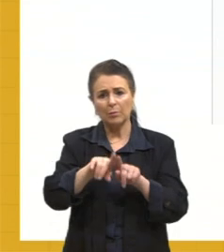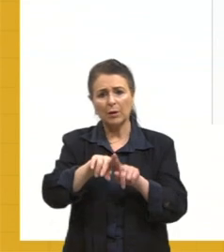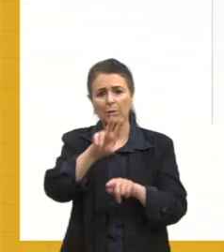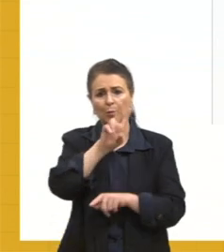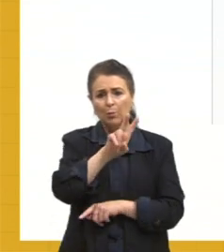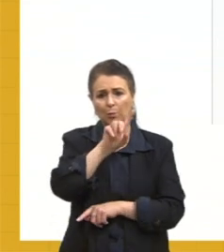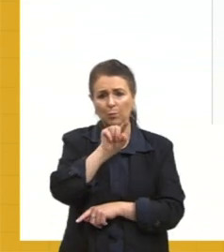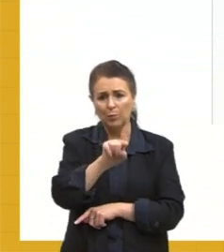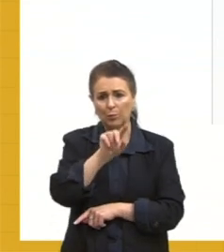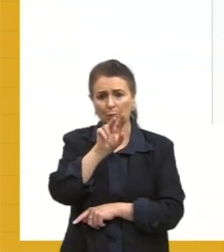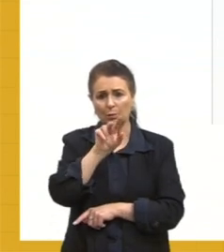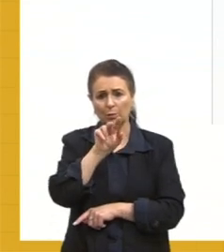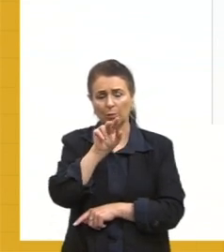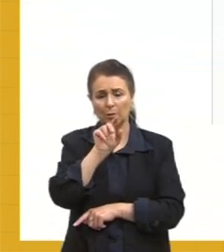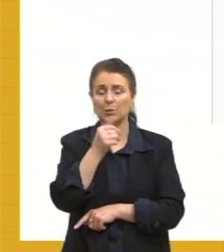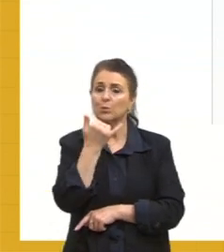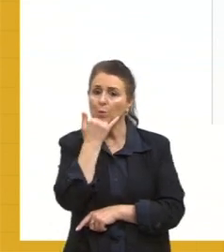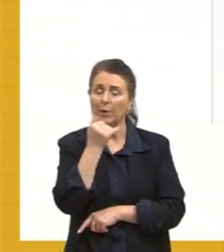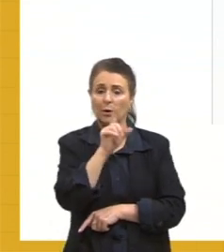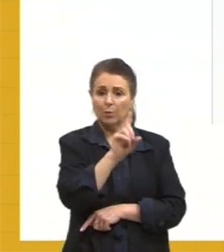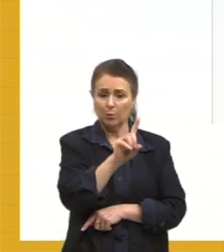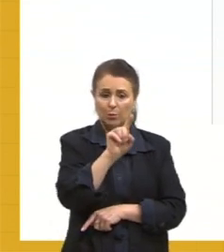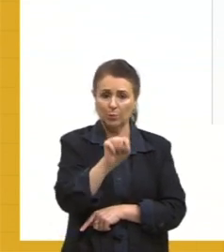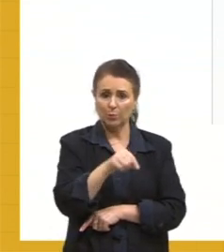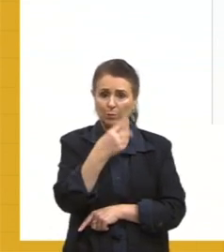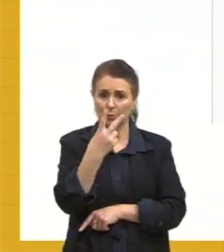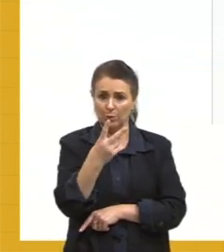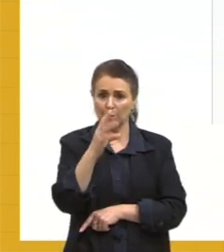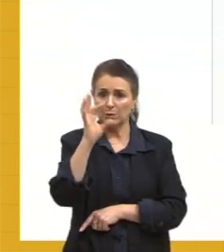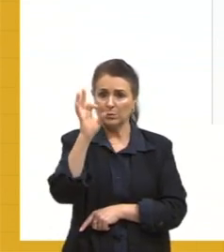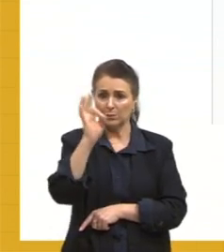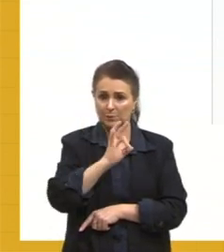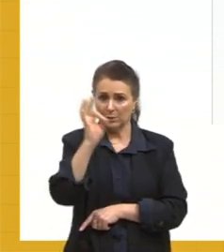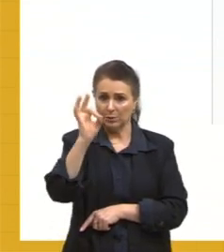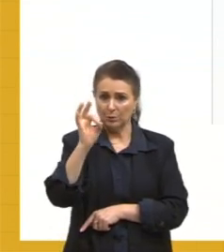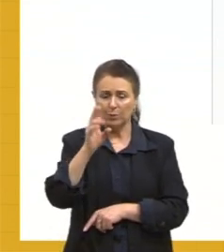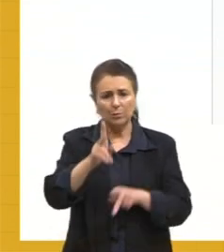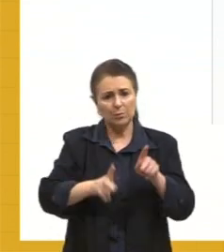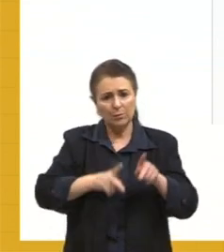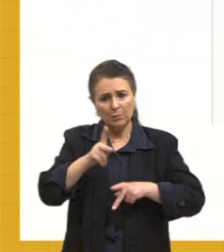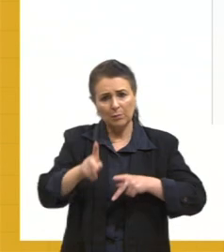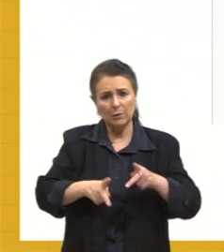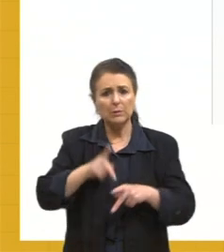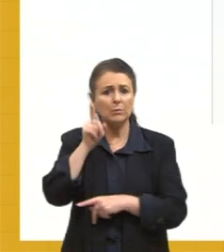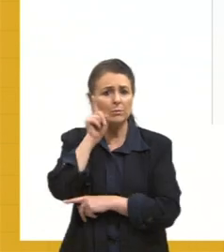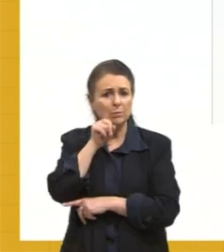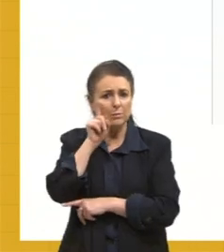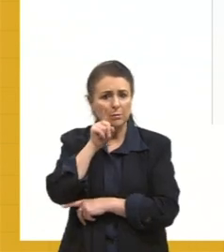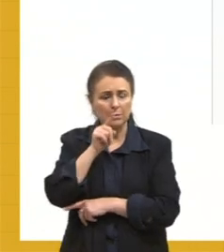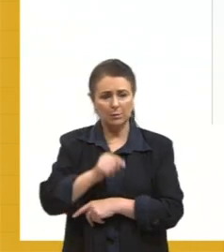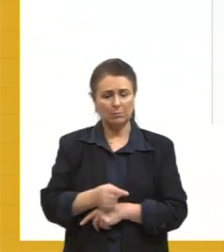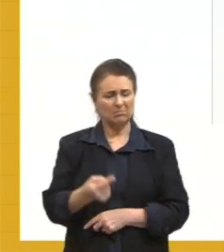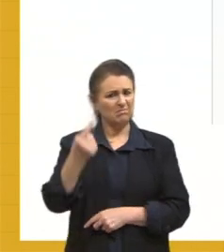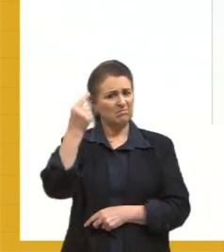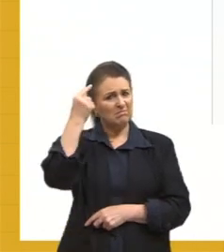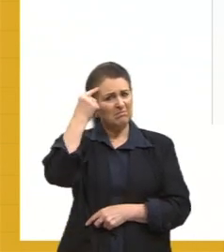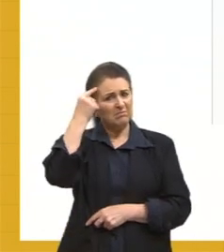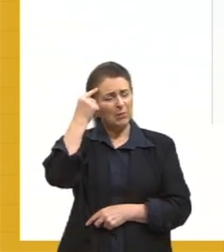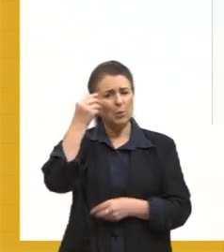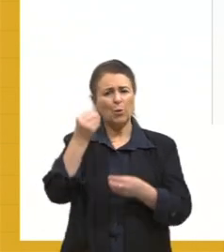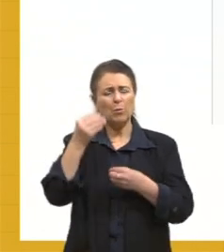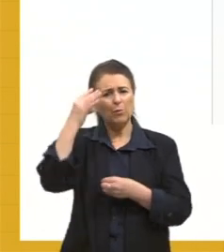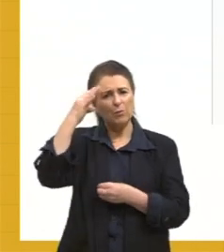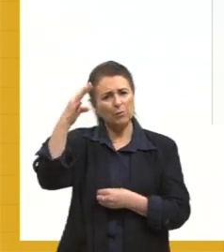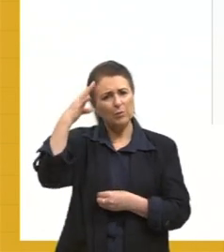por cento da população que interessante isso né Nós não achavamos né imagina na nossa van filosofia o que que nós vamos imaginar